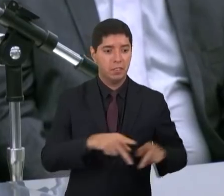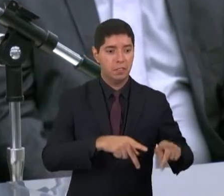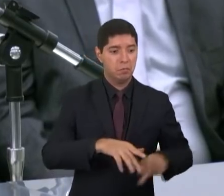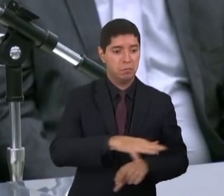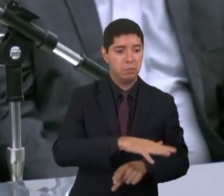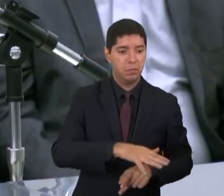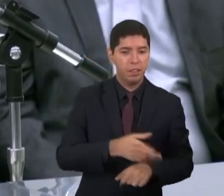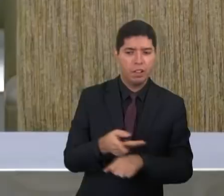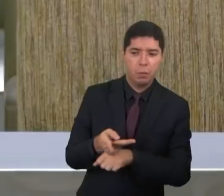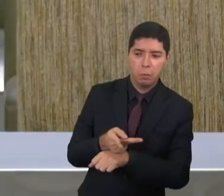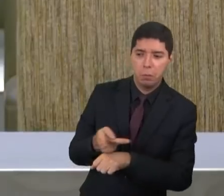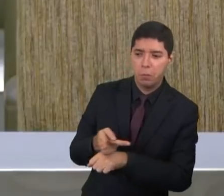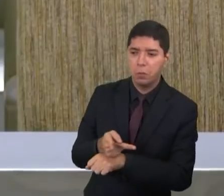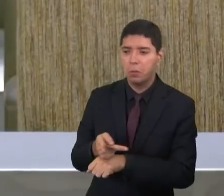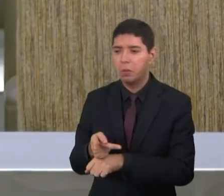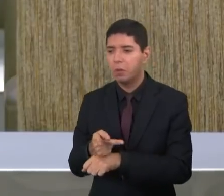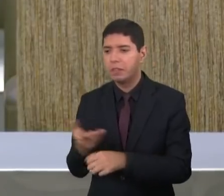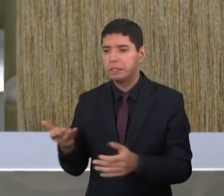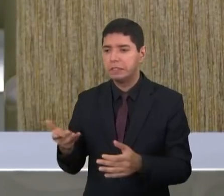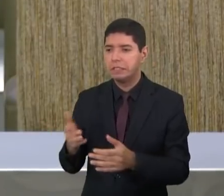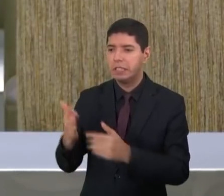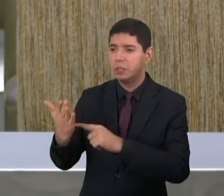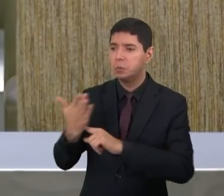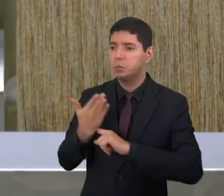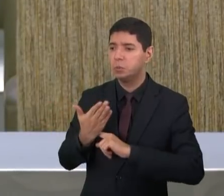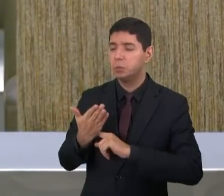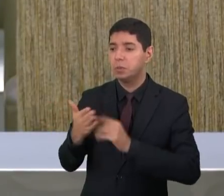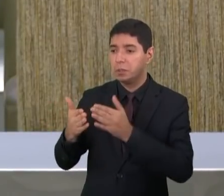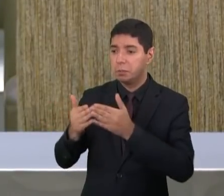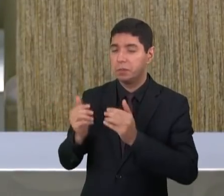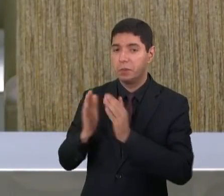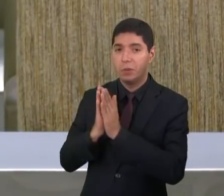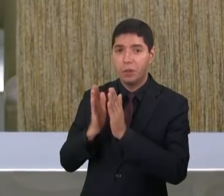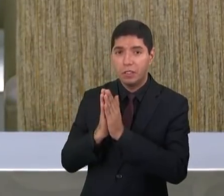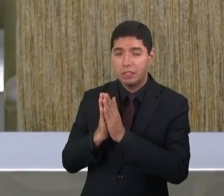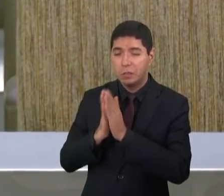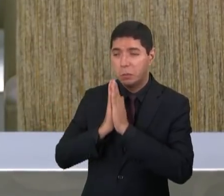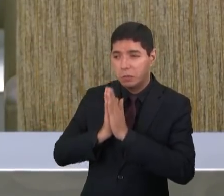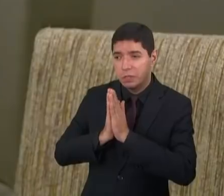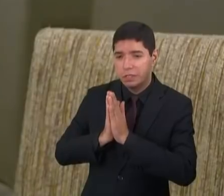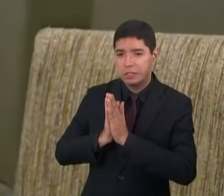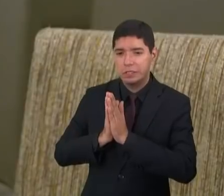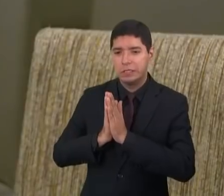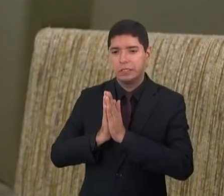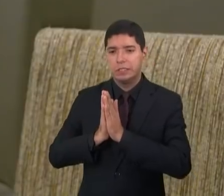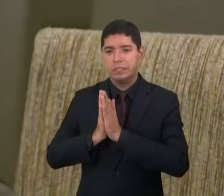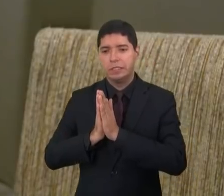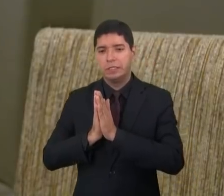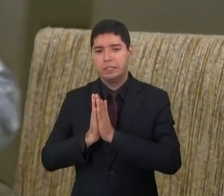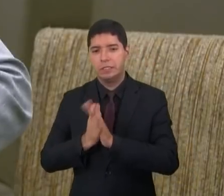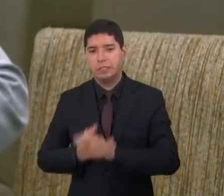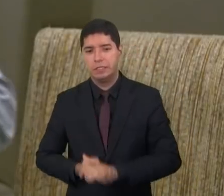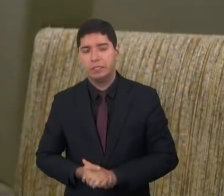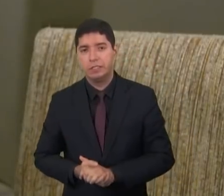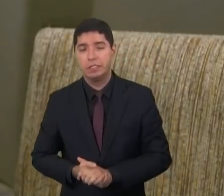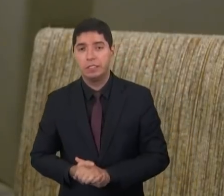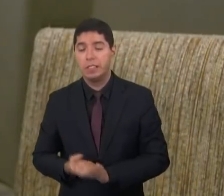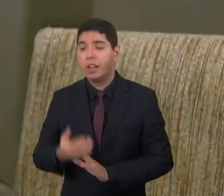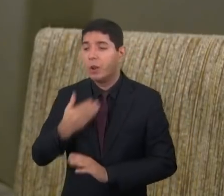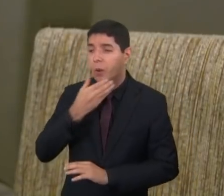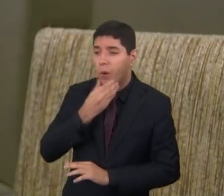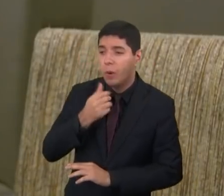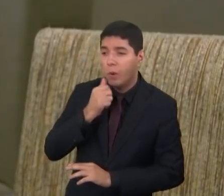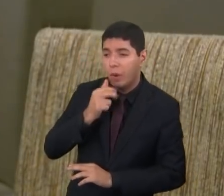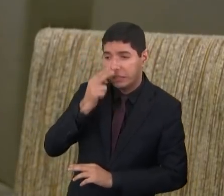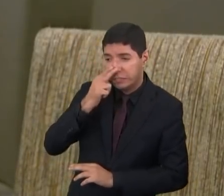ajuda, eles vão te procurar para pedir oração, eles vão te procurar para dizer: irmã,